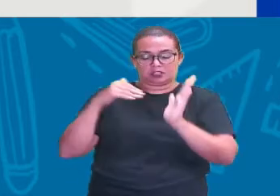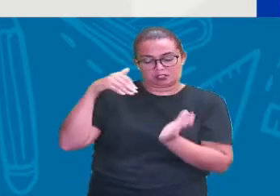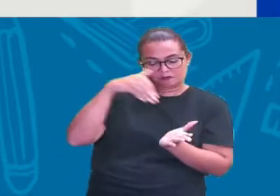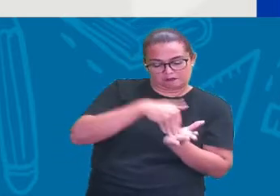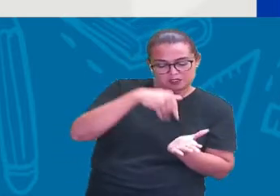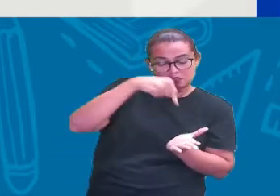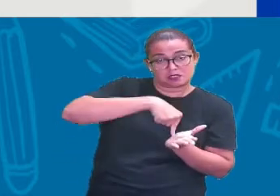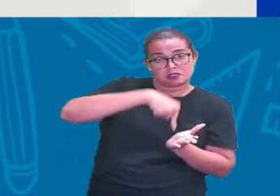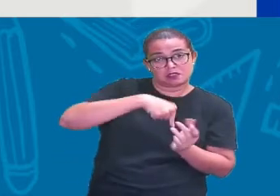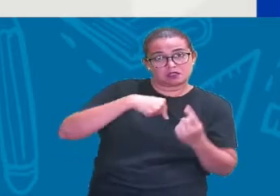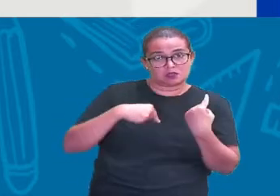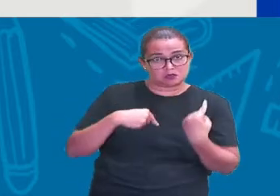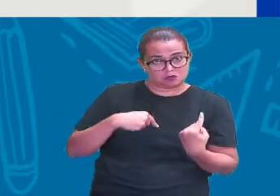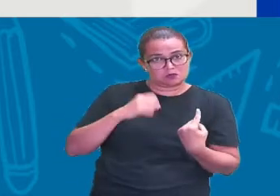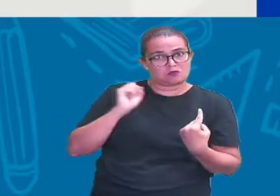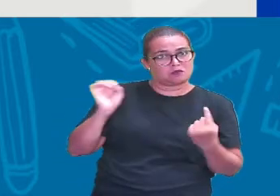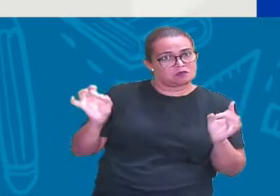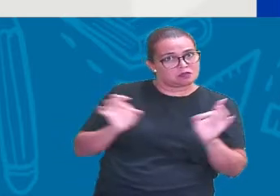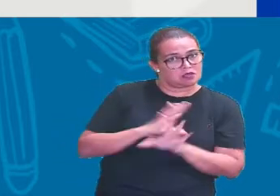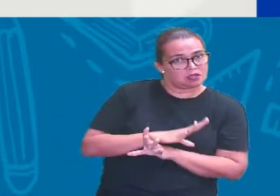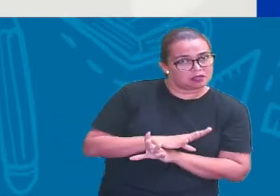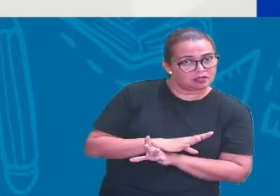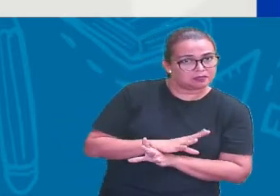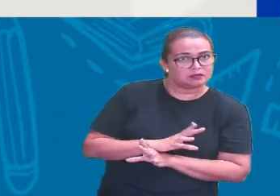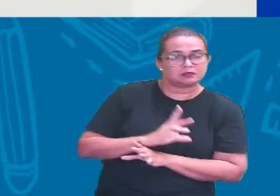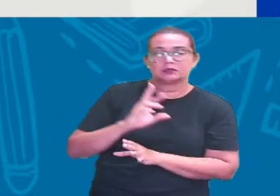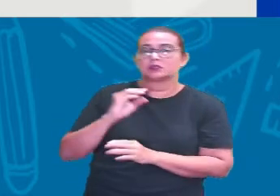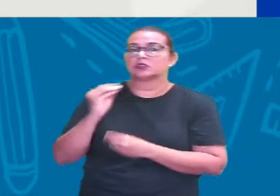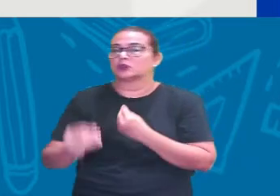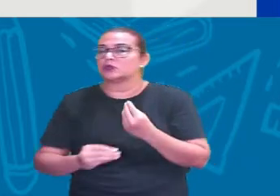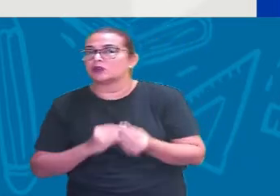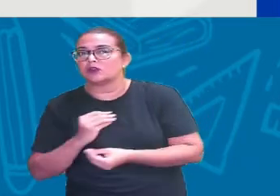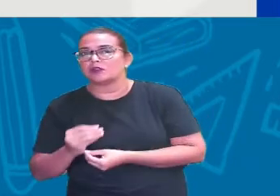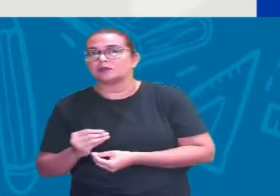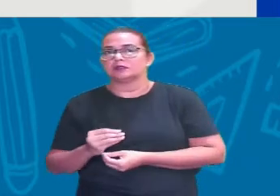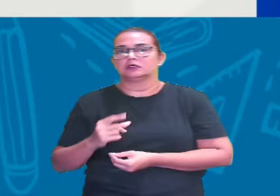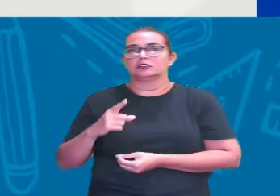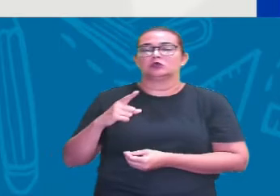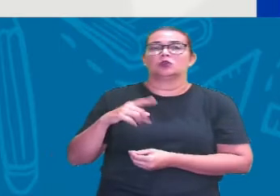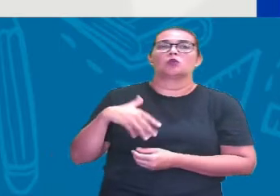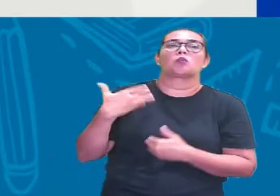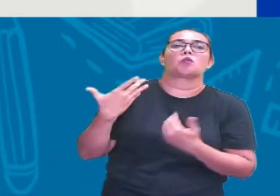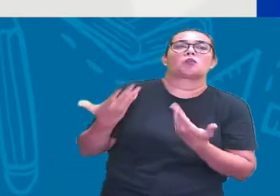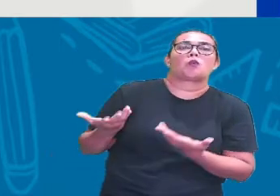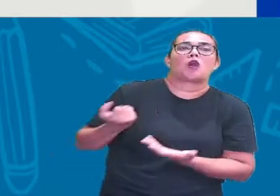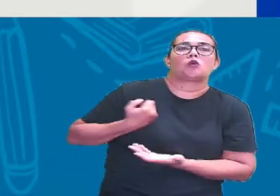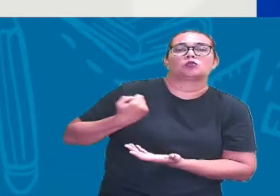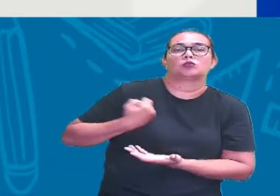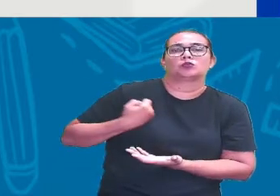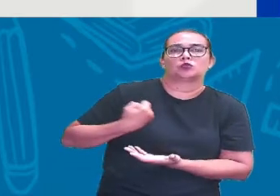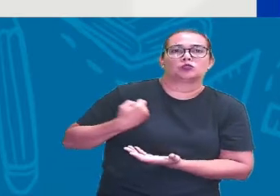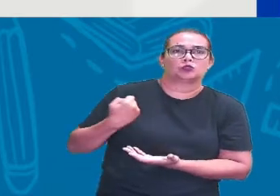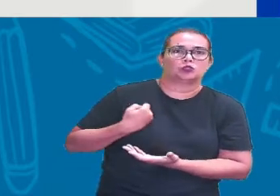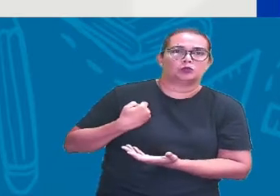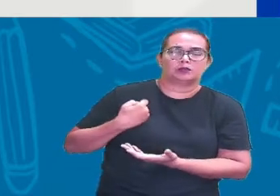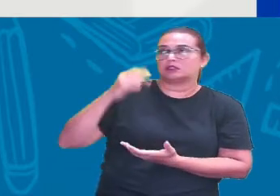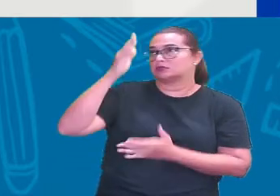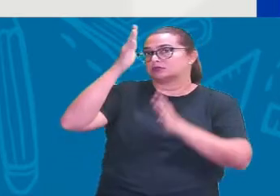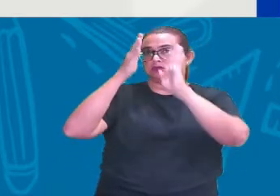Então, tá pronto. Acabou. Qual o resultado? Quais os números que eu usei na minha